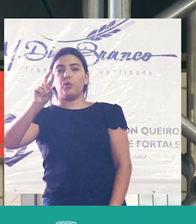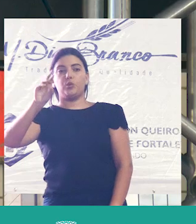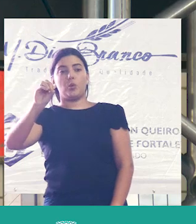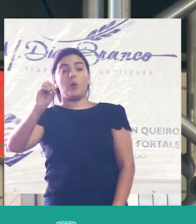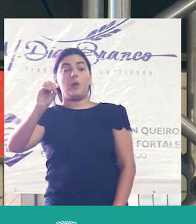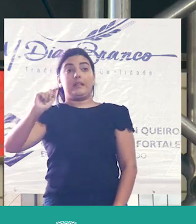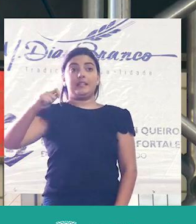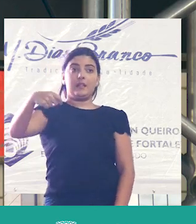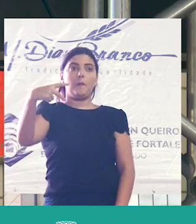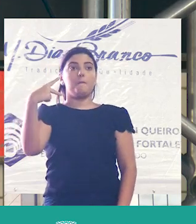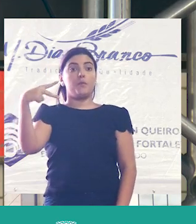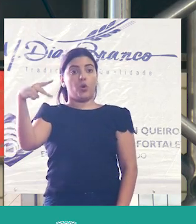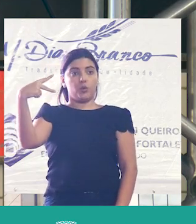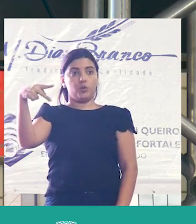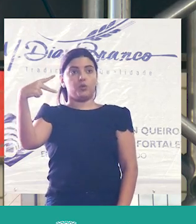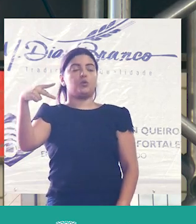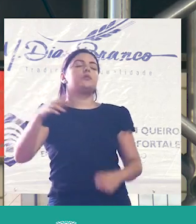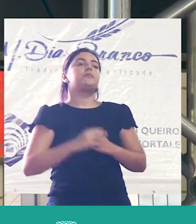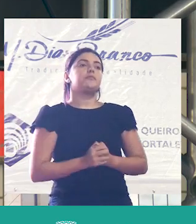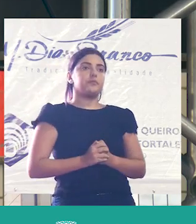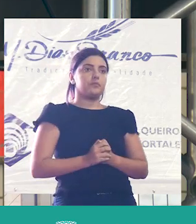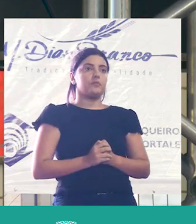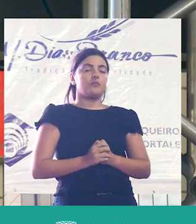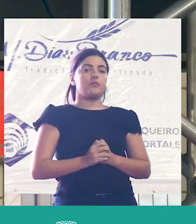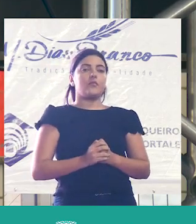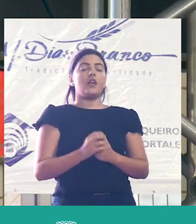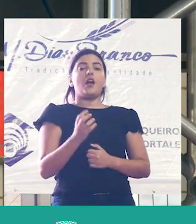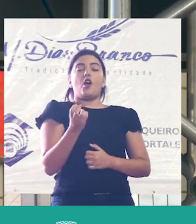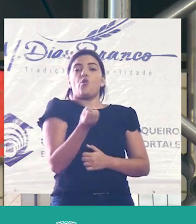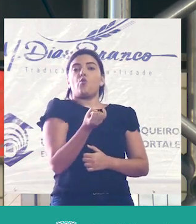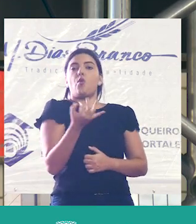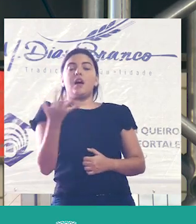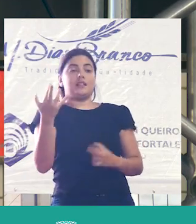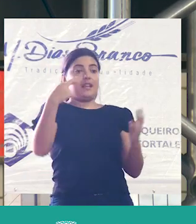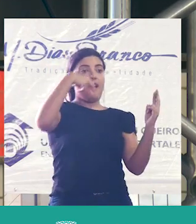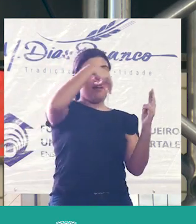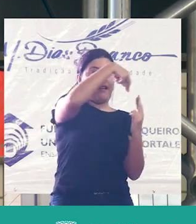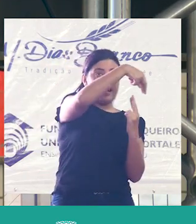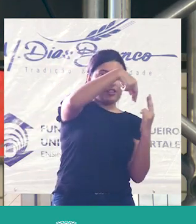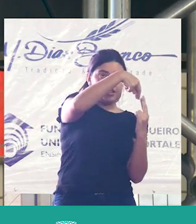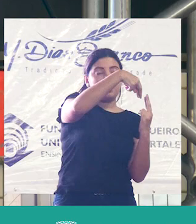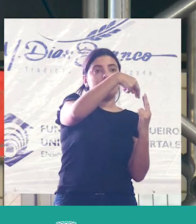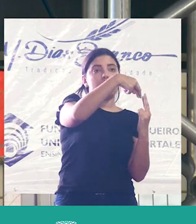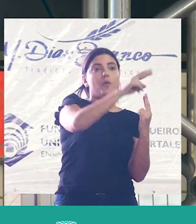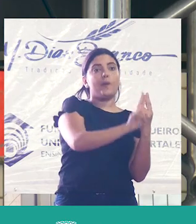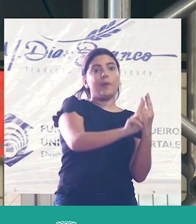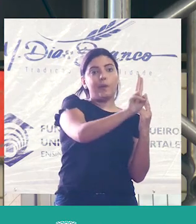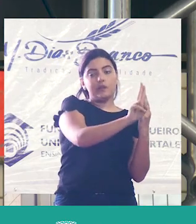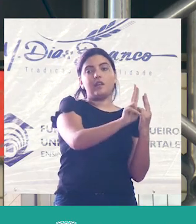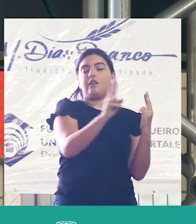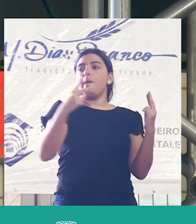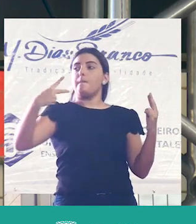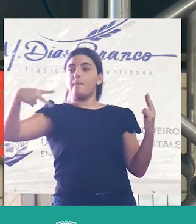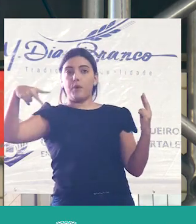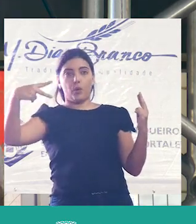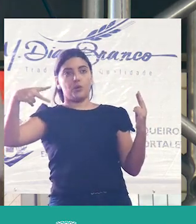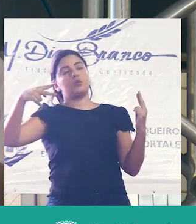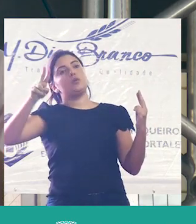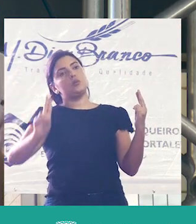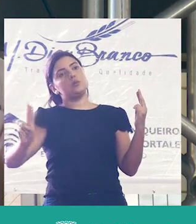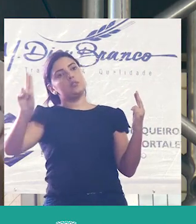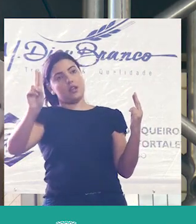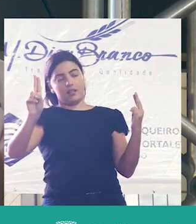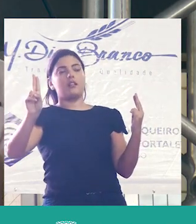a estequiometria estuda as quantidades de reagentes consumidas e quantidades de